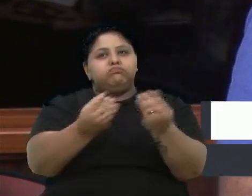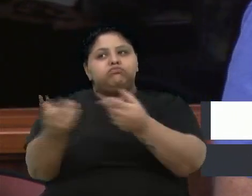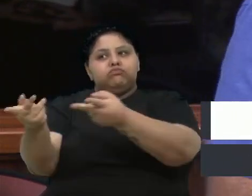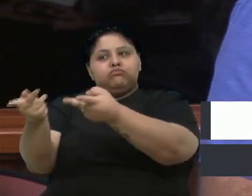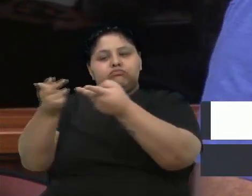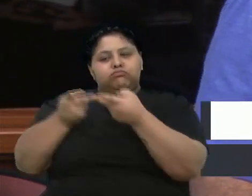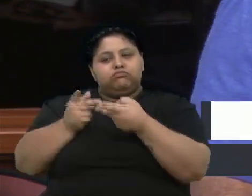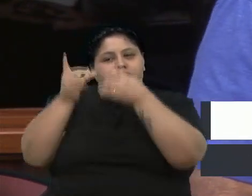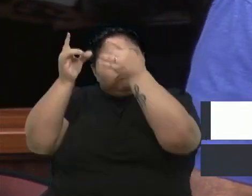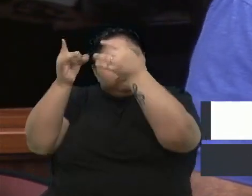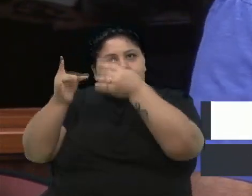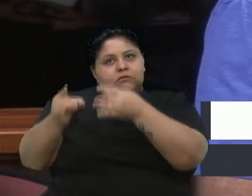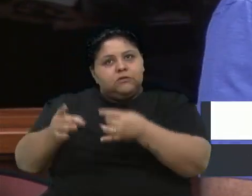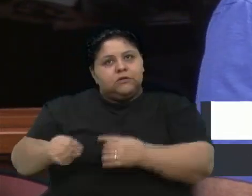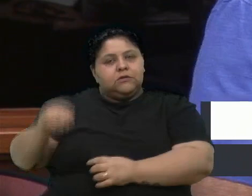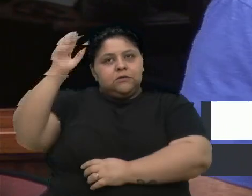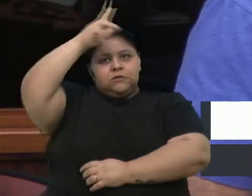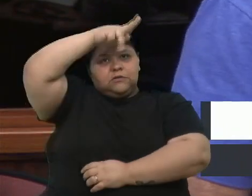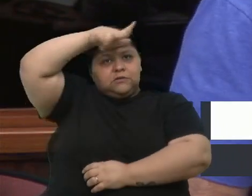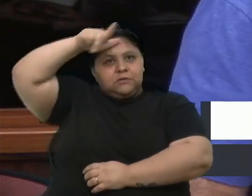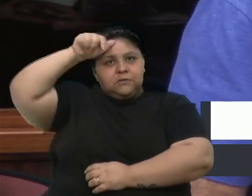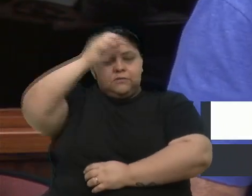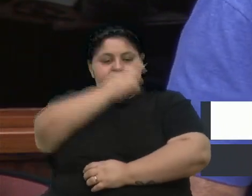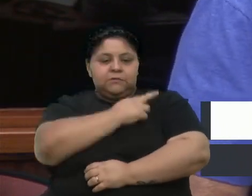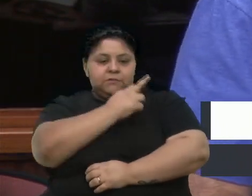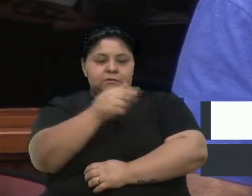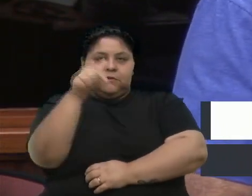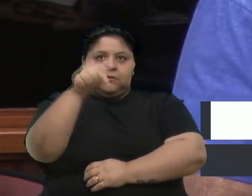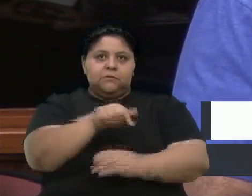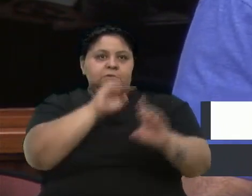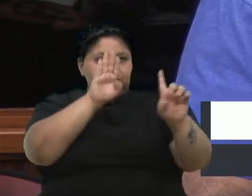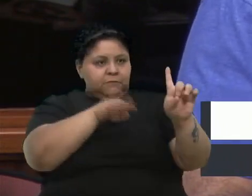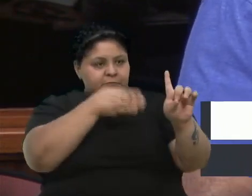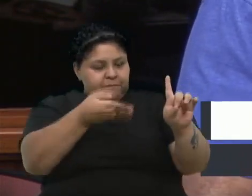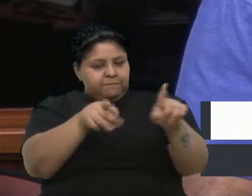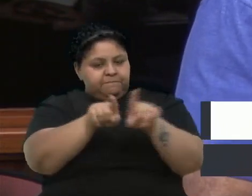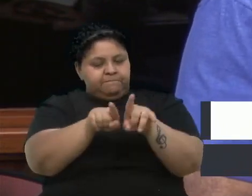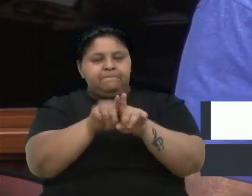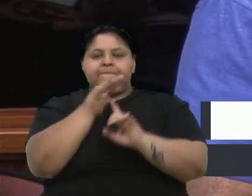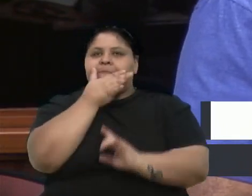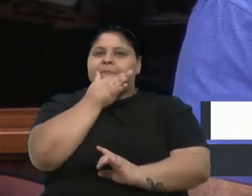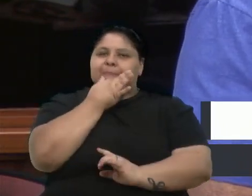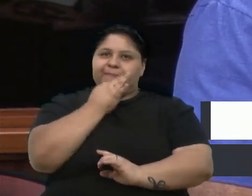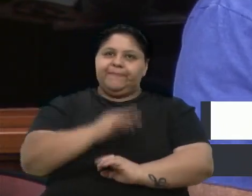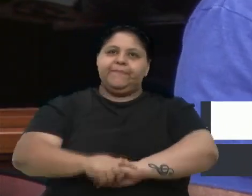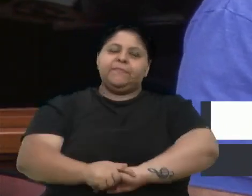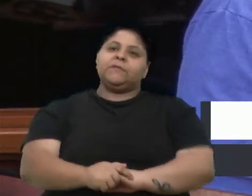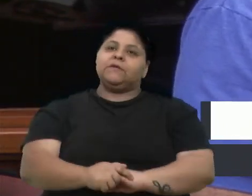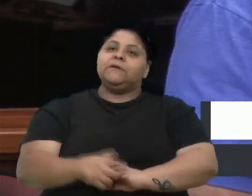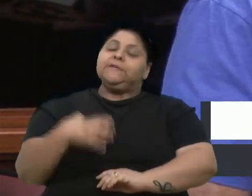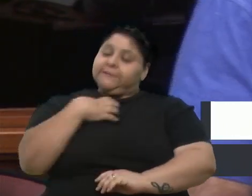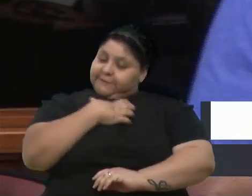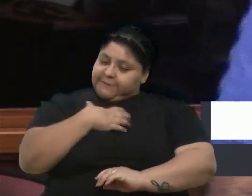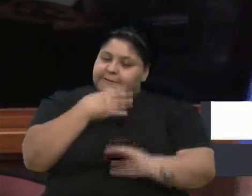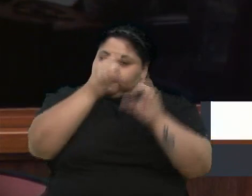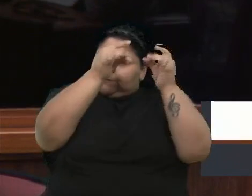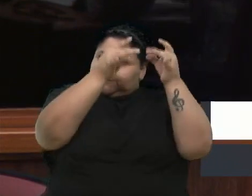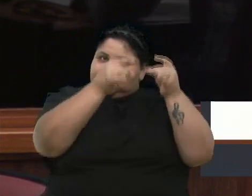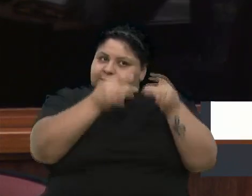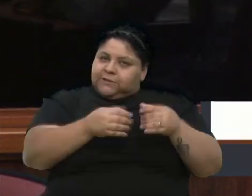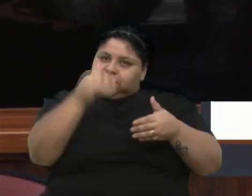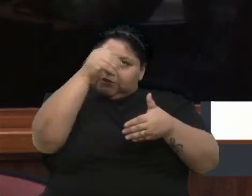nosso prefeito, representantes aqui, os homenageados. E de forma especial vou fazer um voto